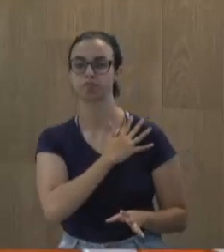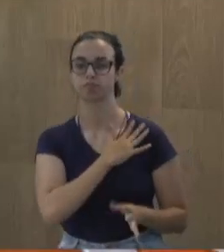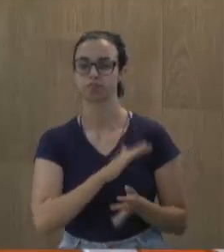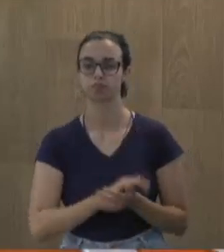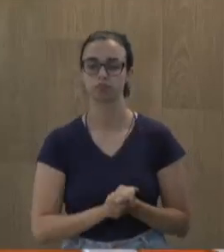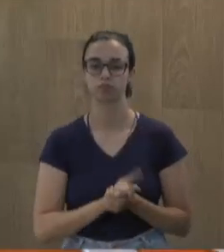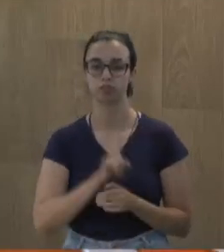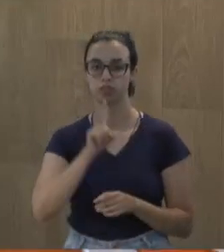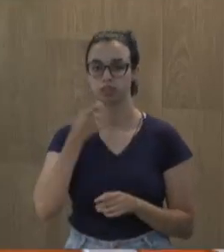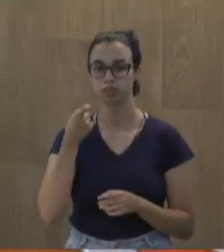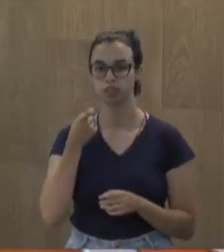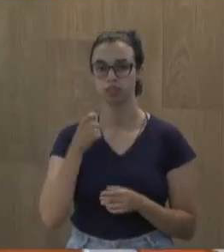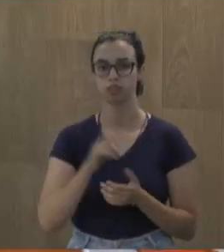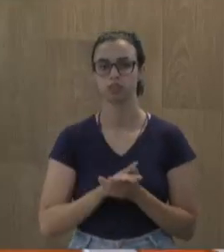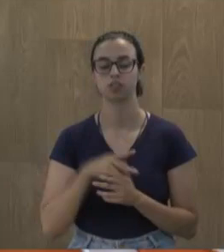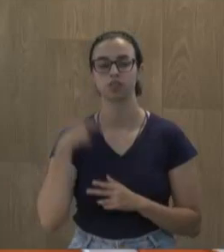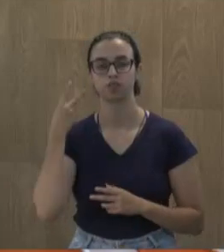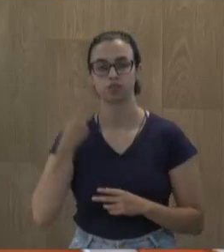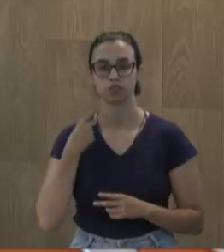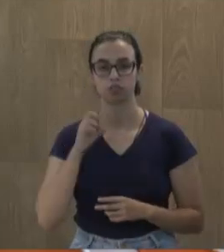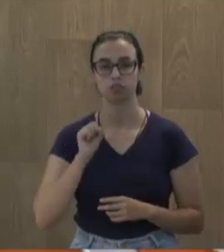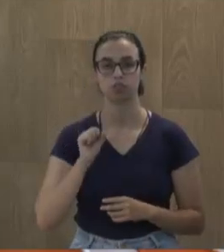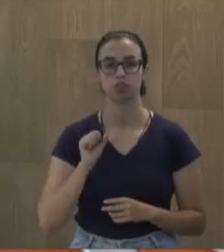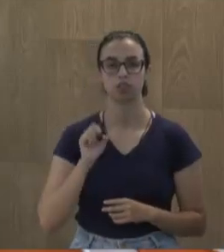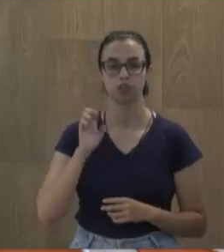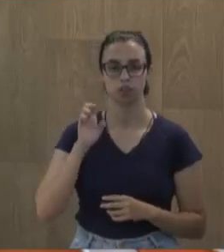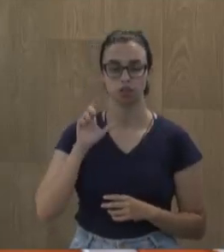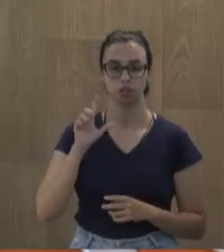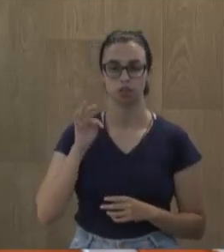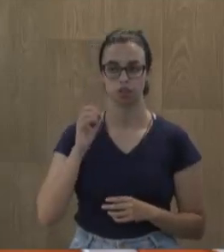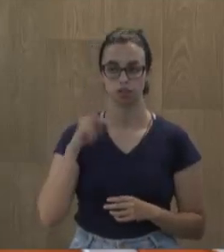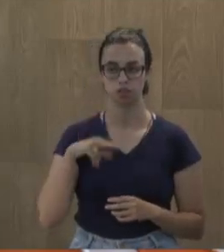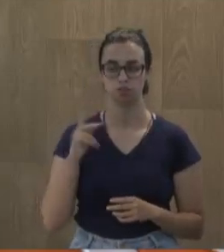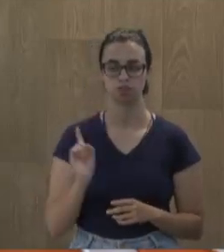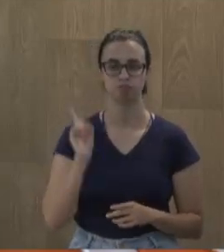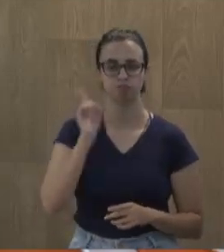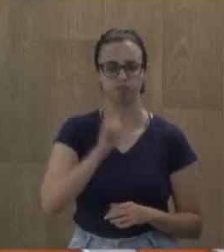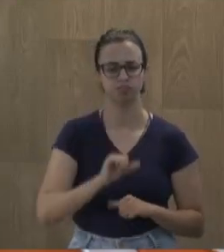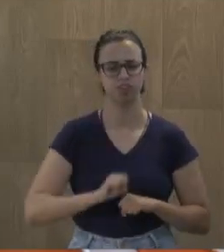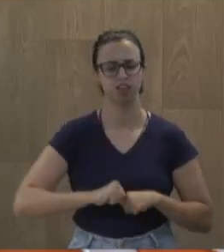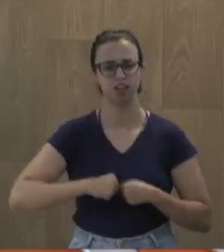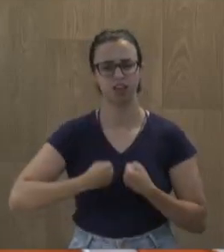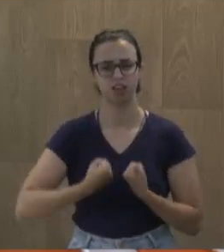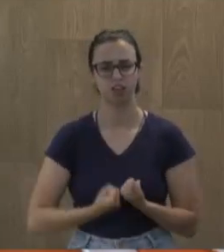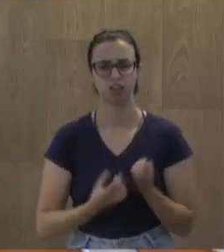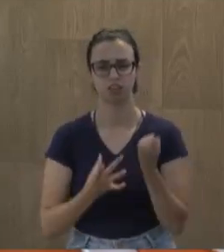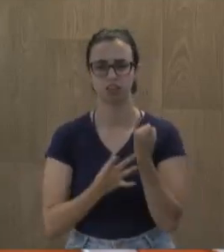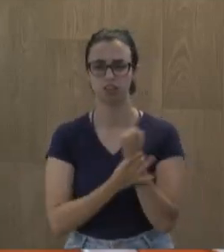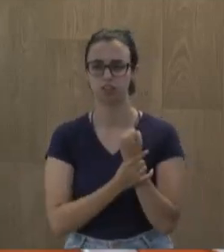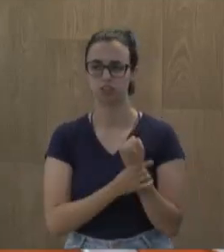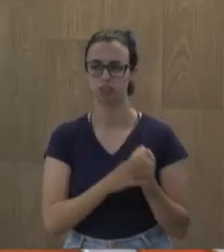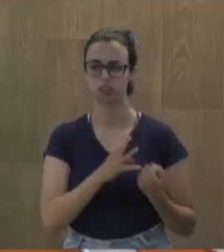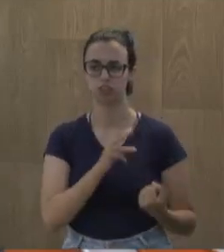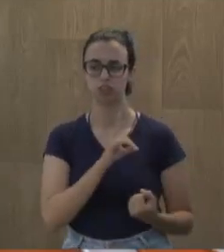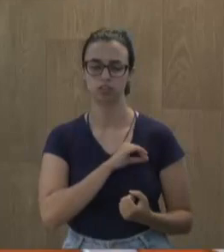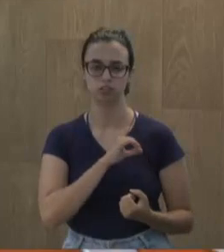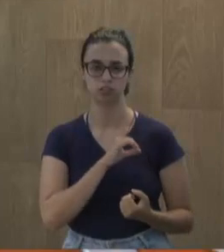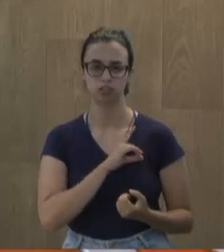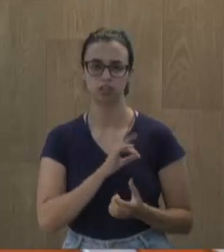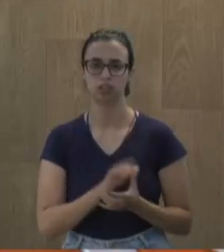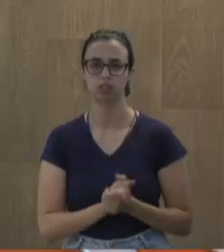ex-vereador Sargento Helton que vinha aqui nessa casa defendia a guarda municipal